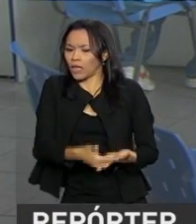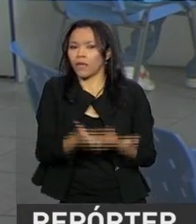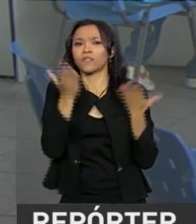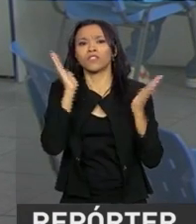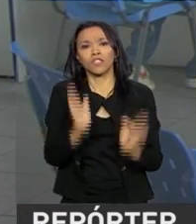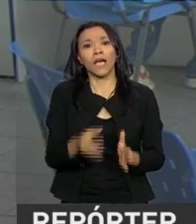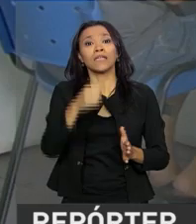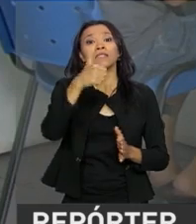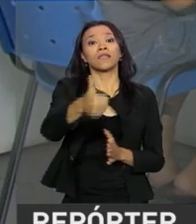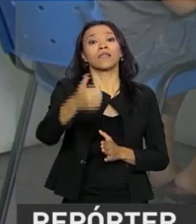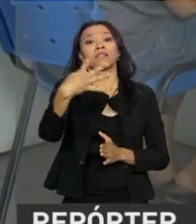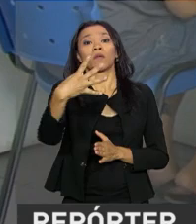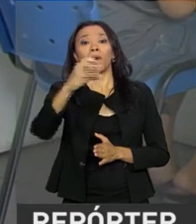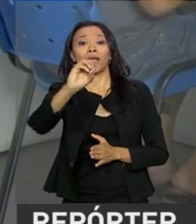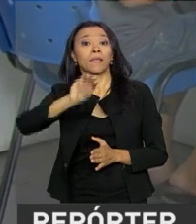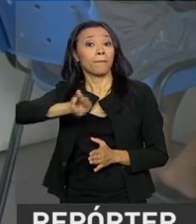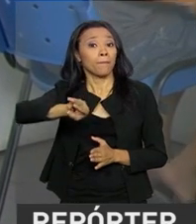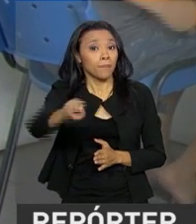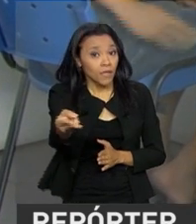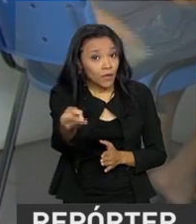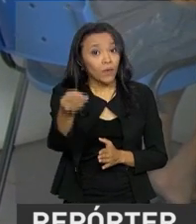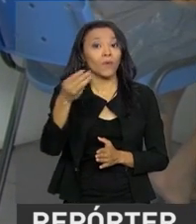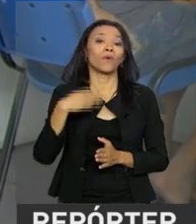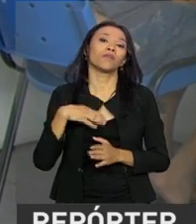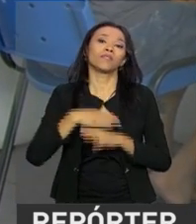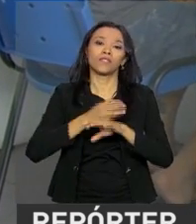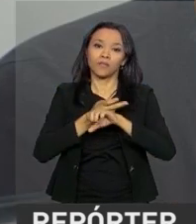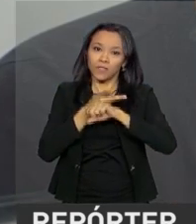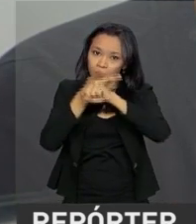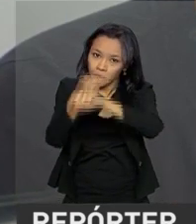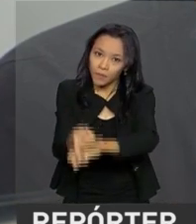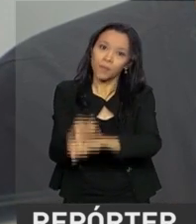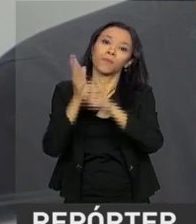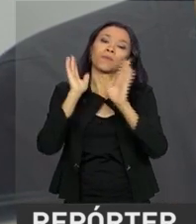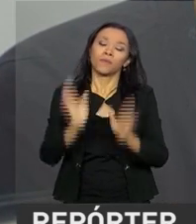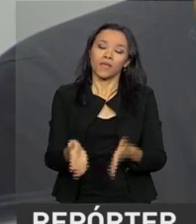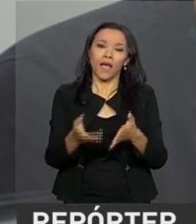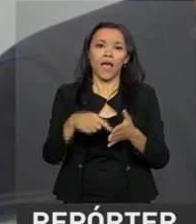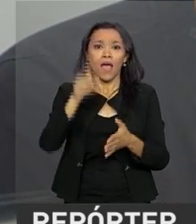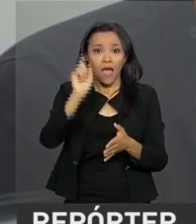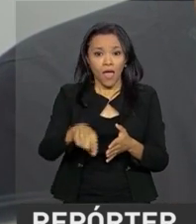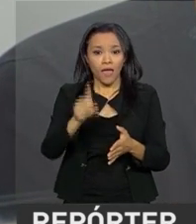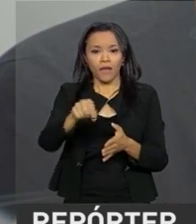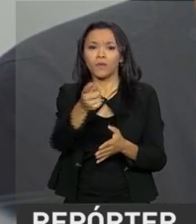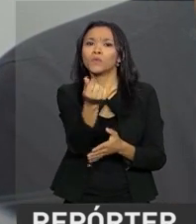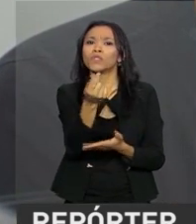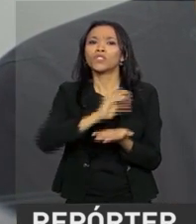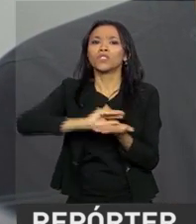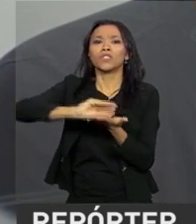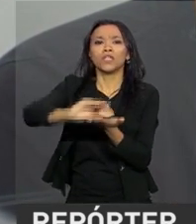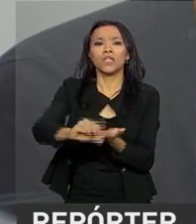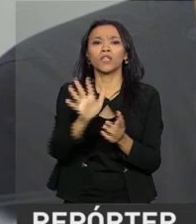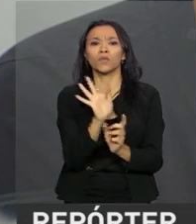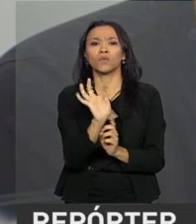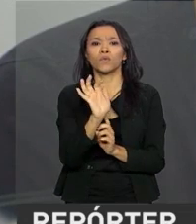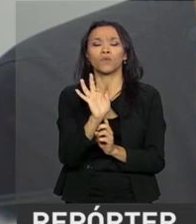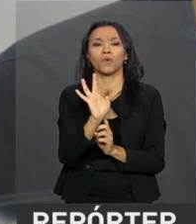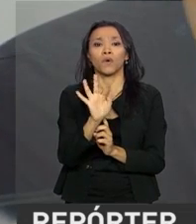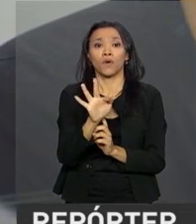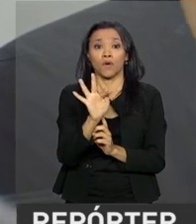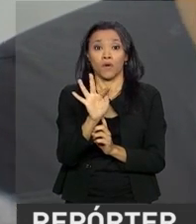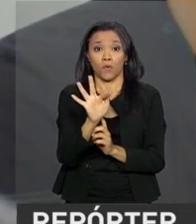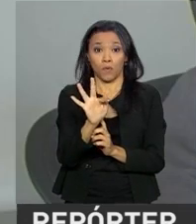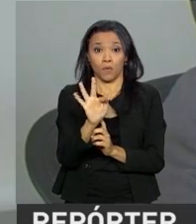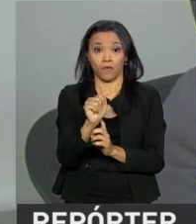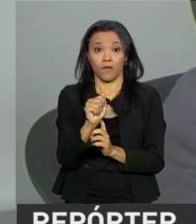de 140 milhões de atendimentos nas unidades do SINE. As ações são financiadas com recursos do Fundo de Amparo ao Trabalhador,